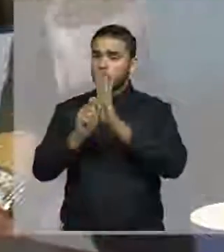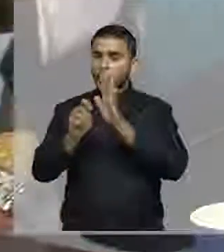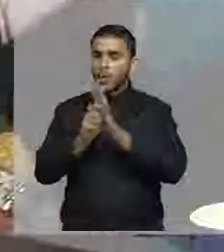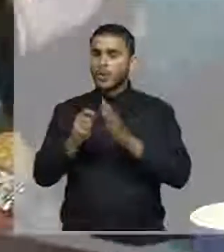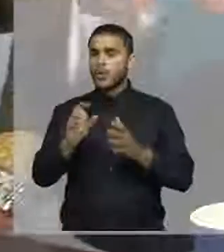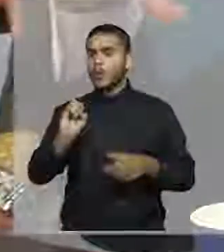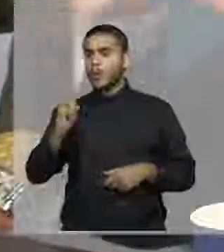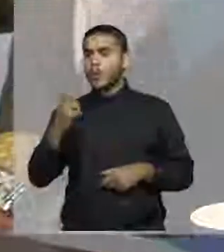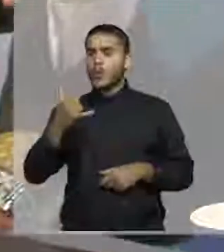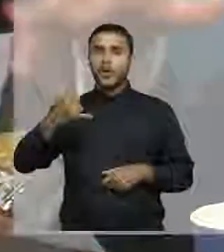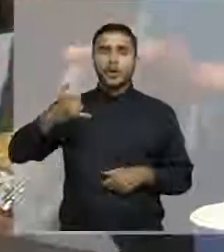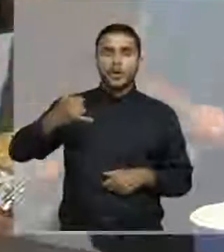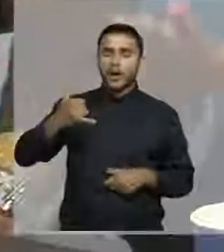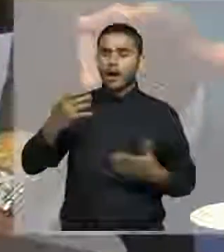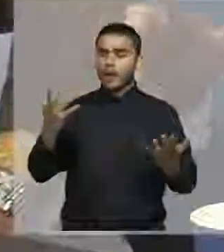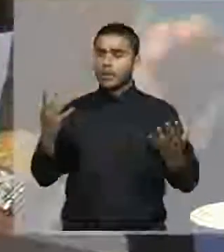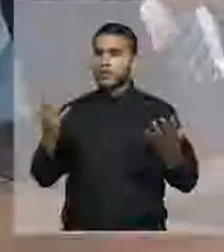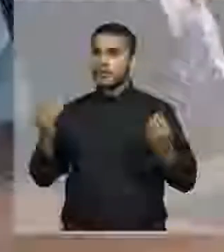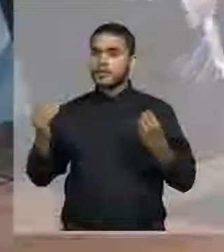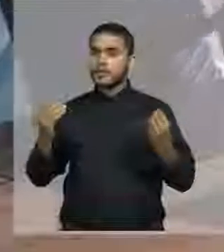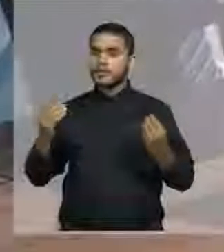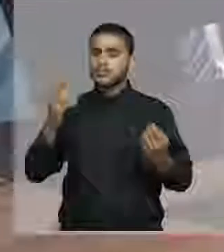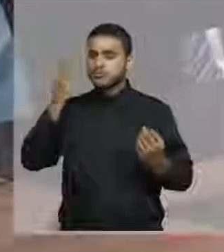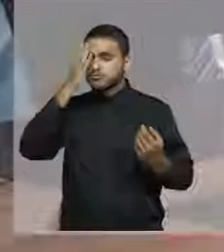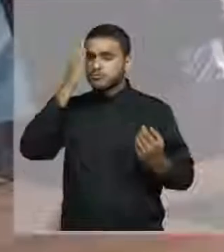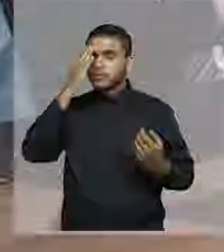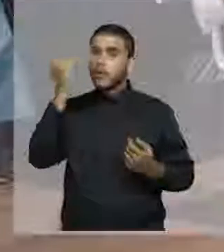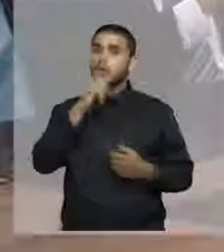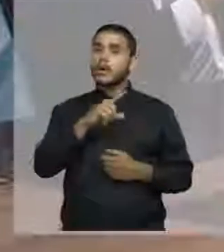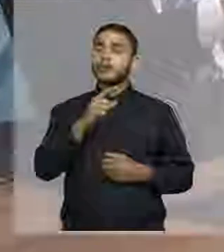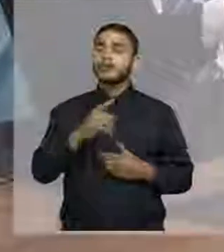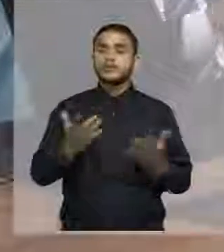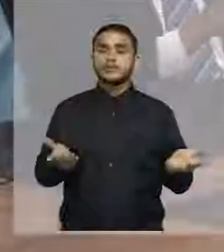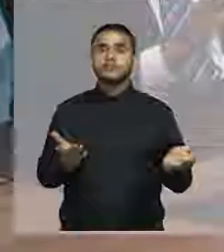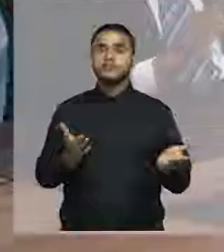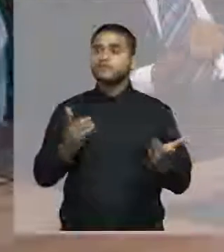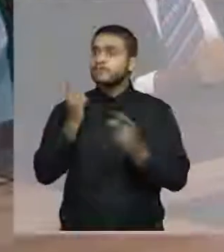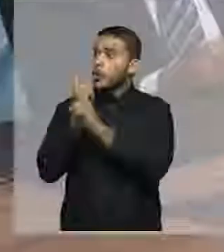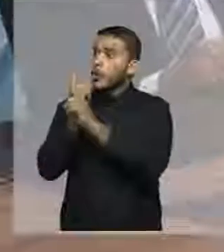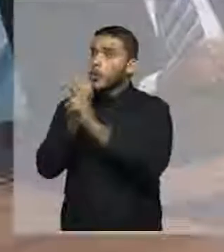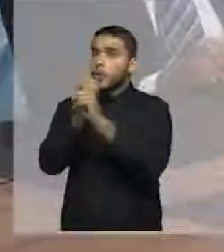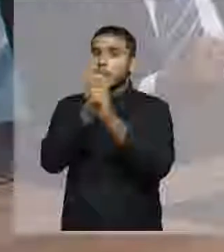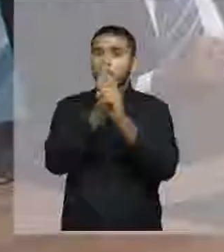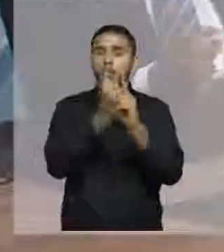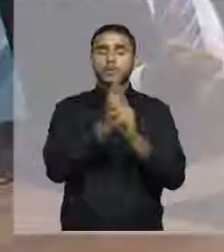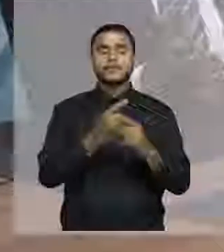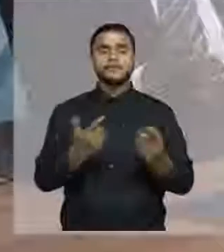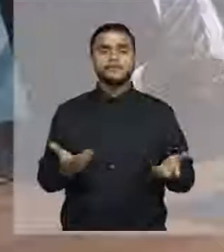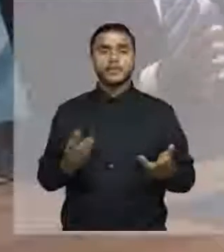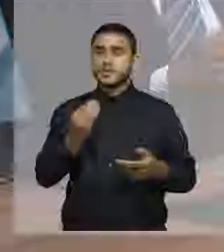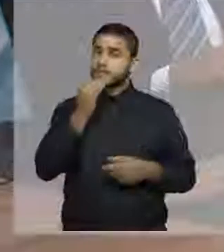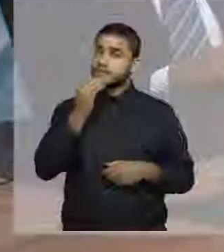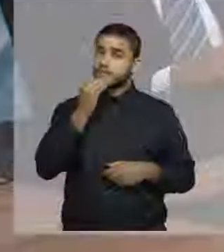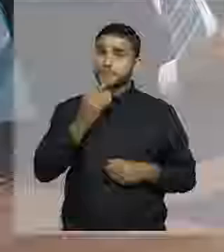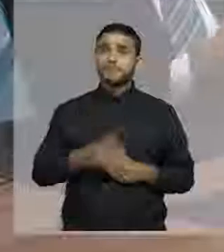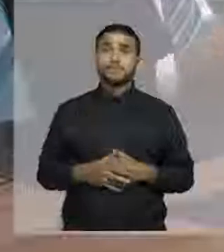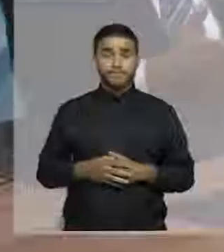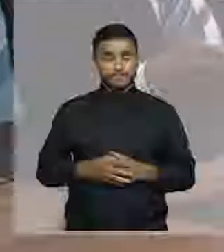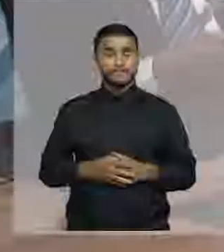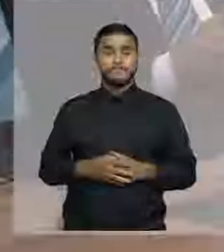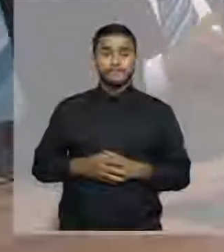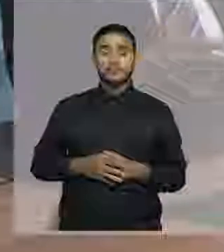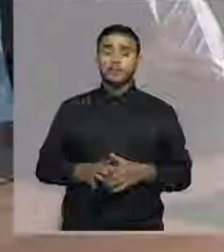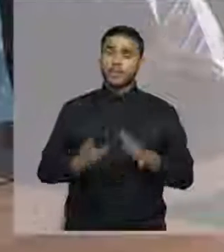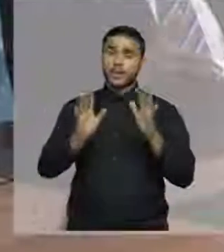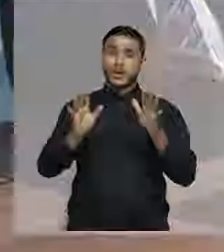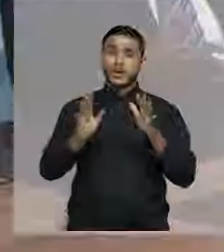a chegar aos fornecedores, aqueles que não seriam alcançados nesse primeiro momento. E por que não se faz isso? Porque para fazer